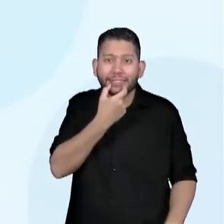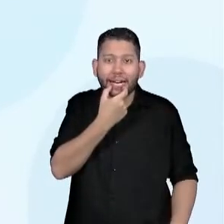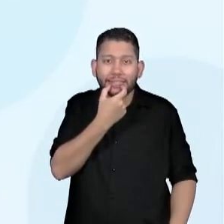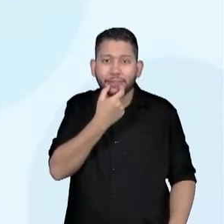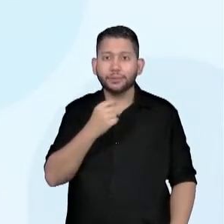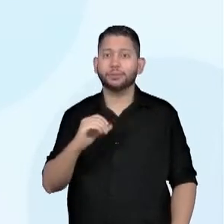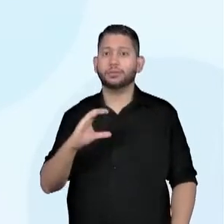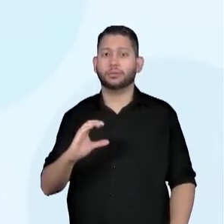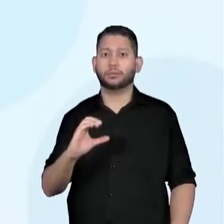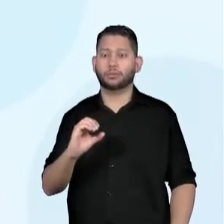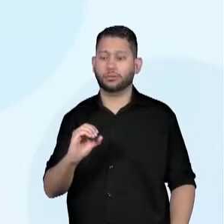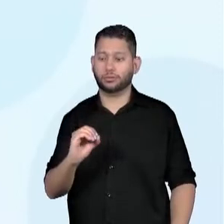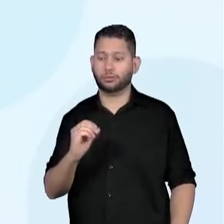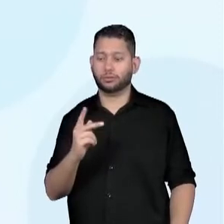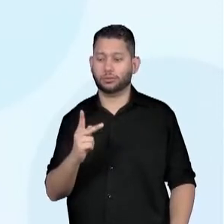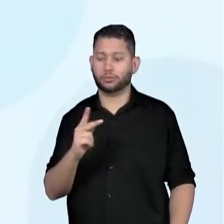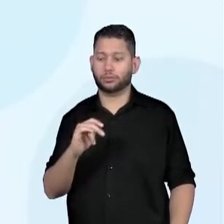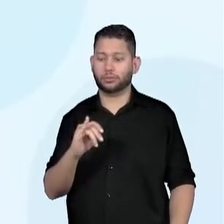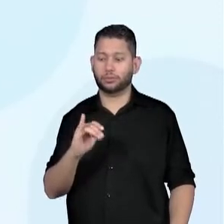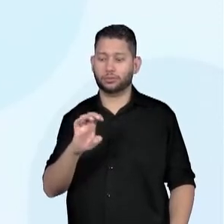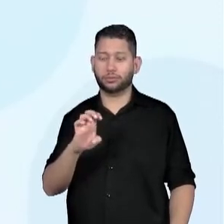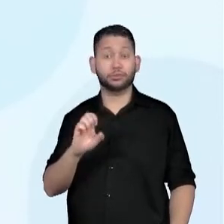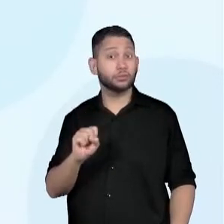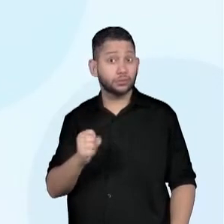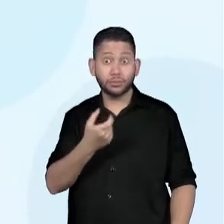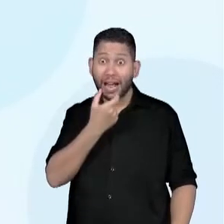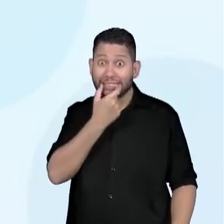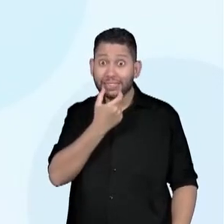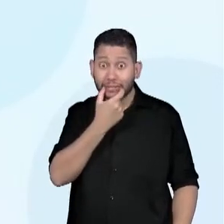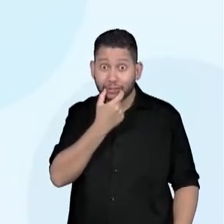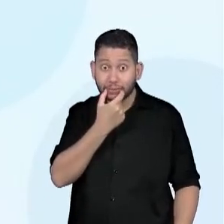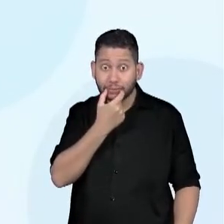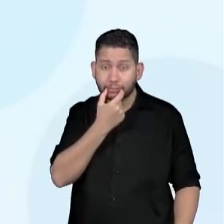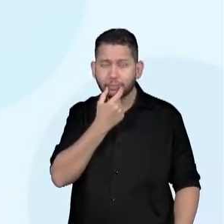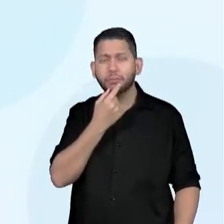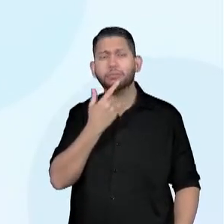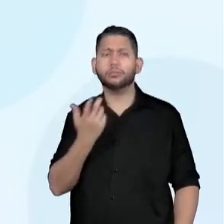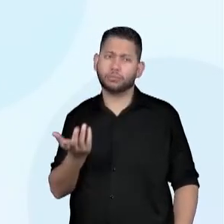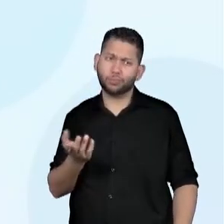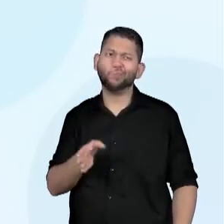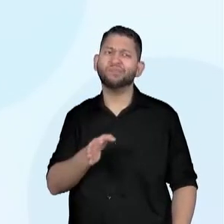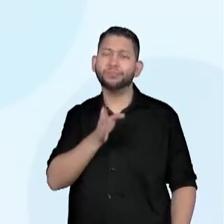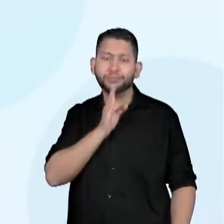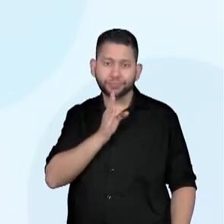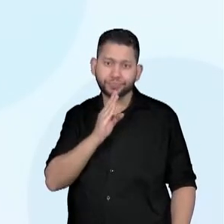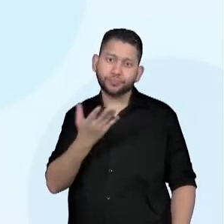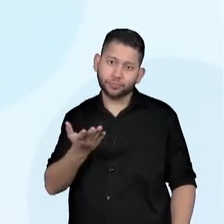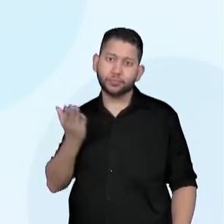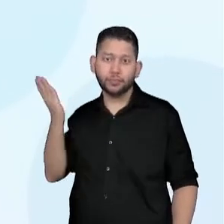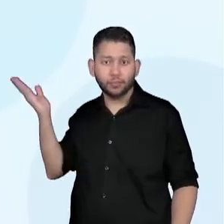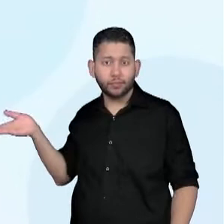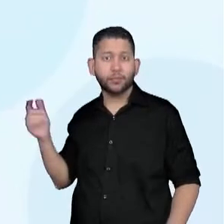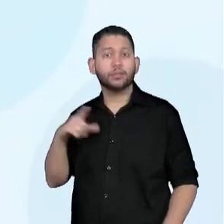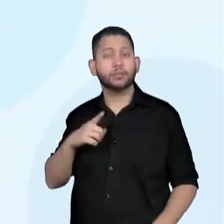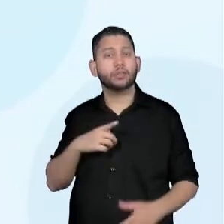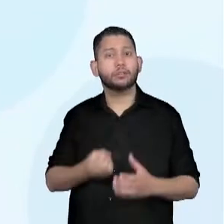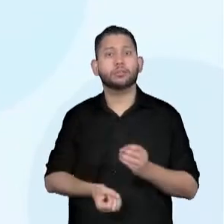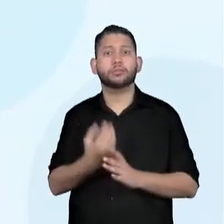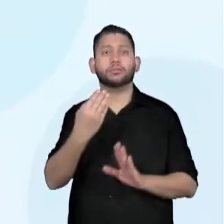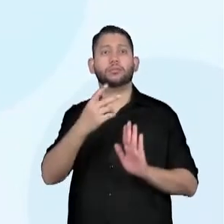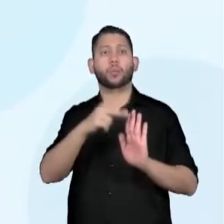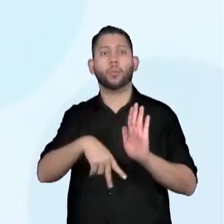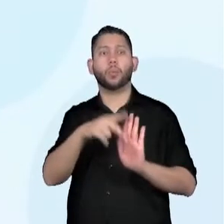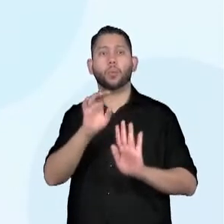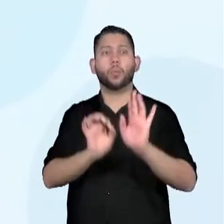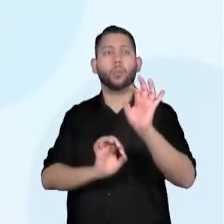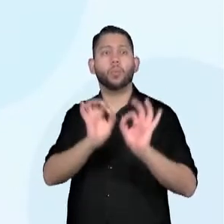de biscoitos. E vamos ter não é nem uma unidade, é o nosso projeto. Our Project 1, o